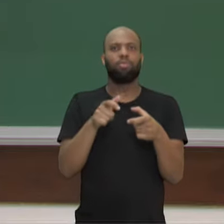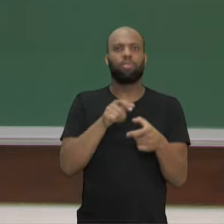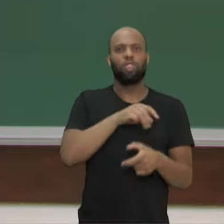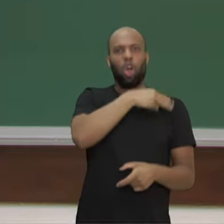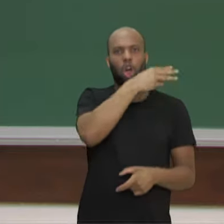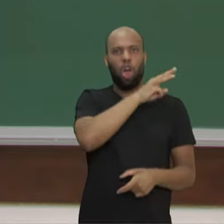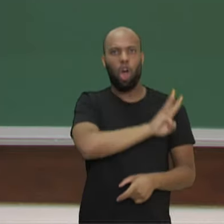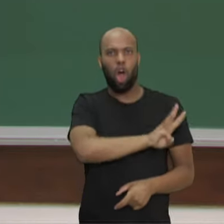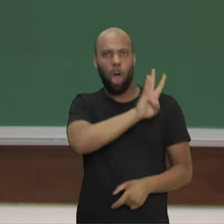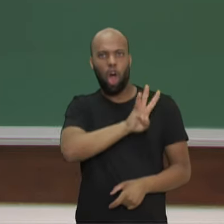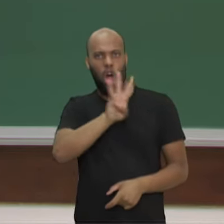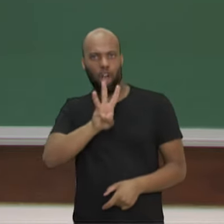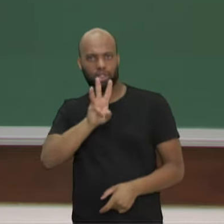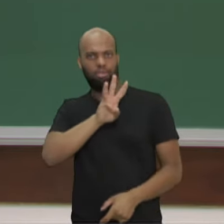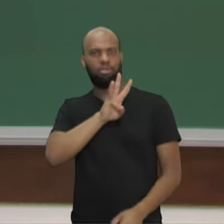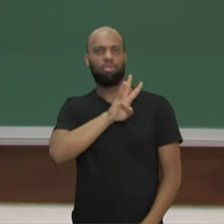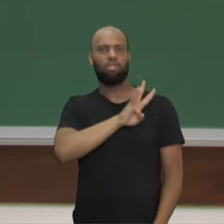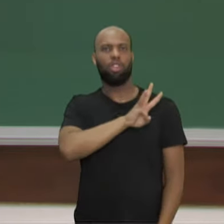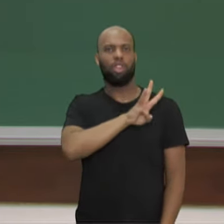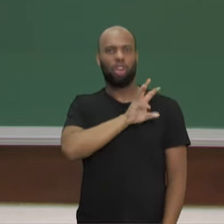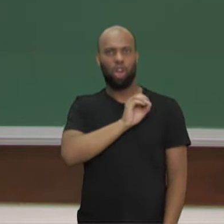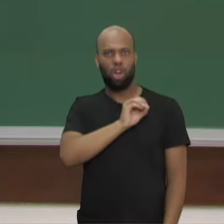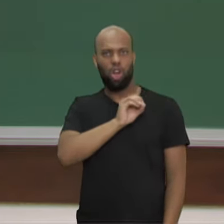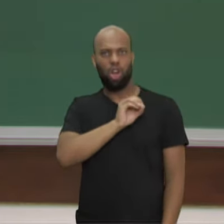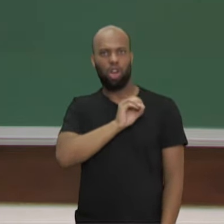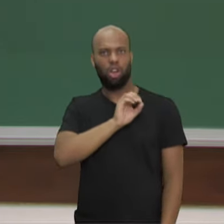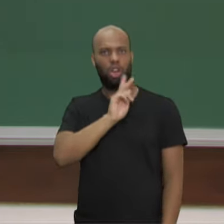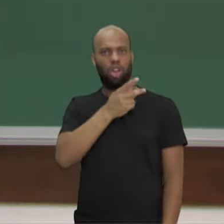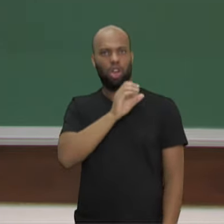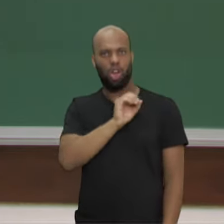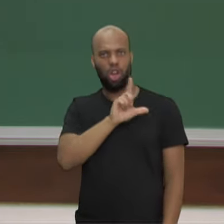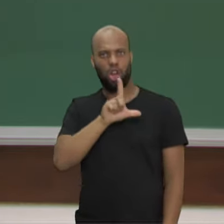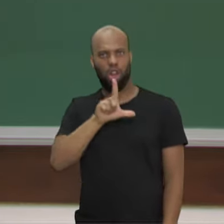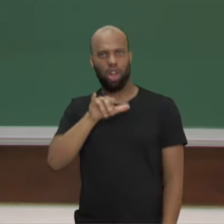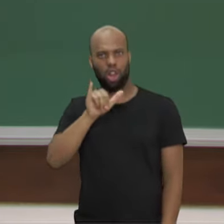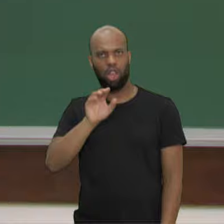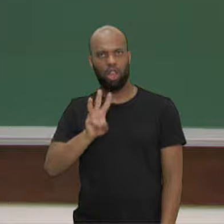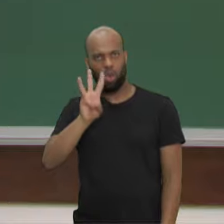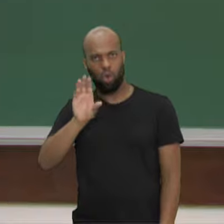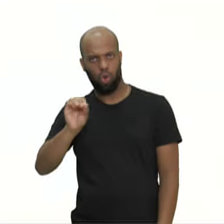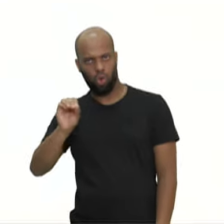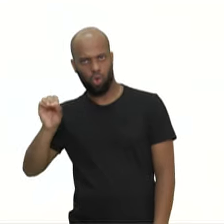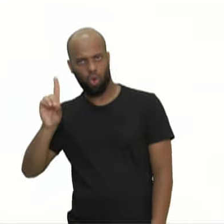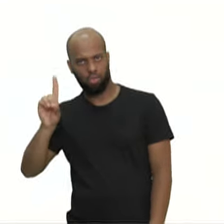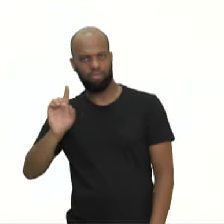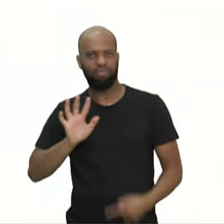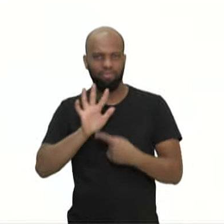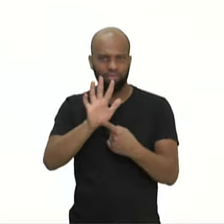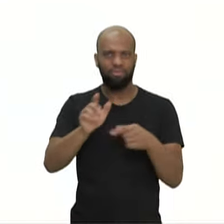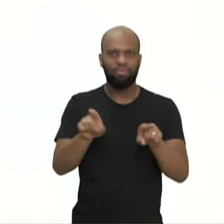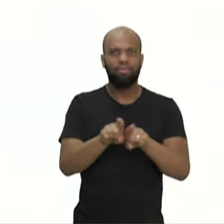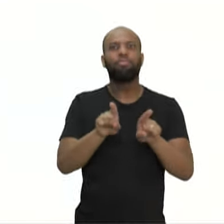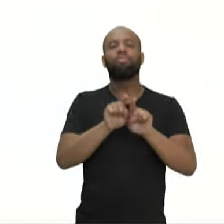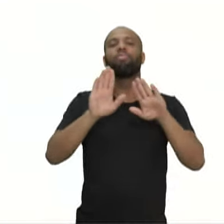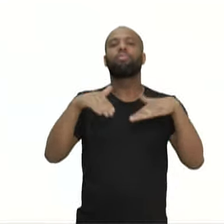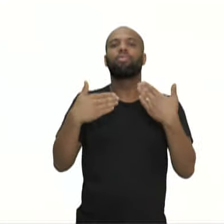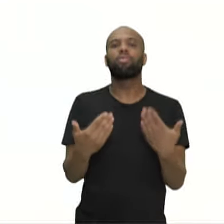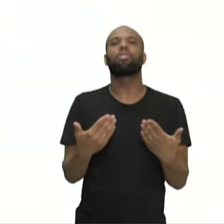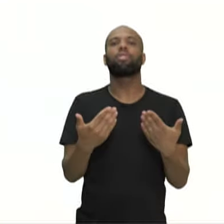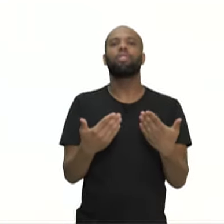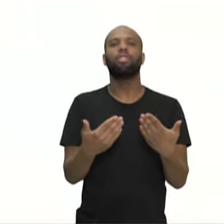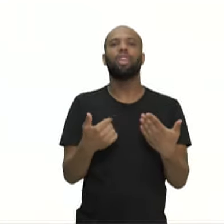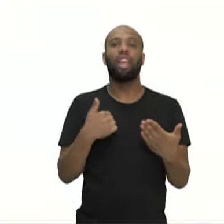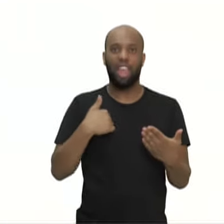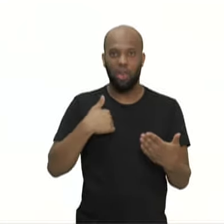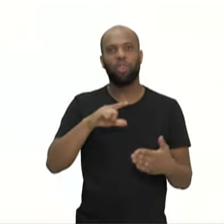tá? Figurino desse espetáculo é da Prof. Ele ainda vai estrear, então fique de olho aí nas redes sociais, né? Ia ser em maio, mas